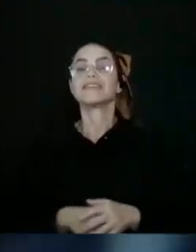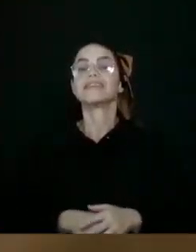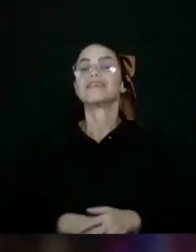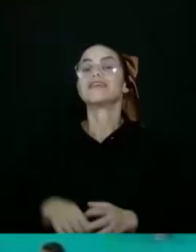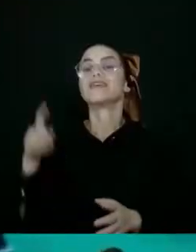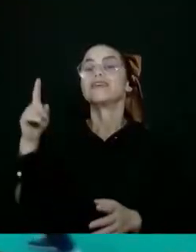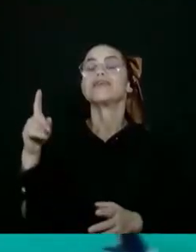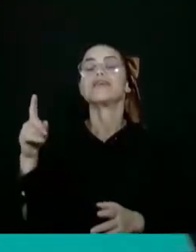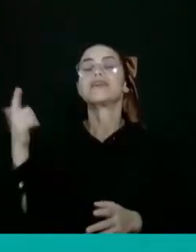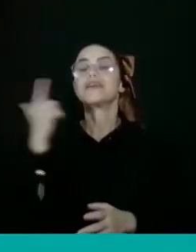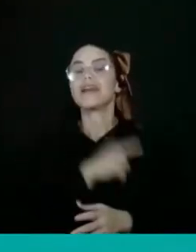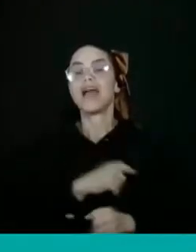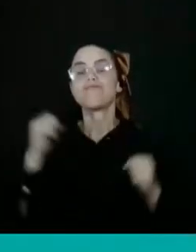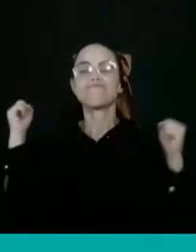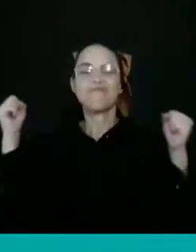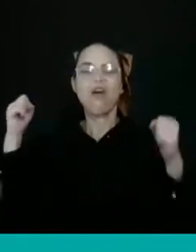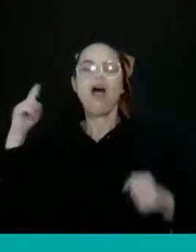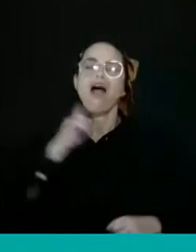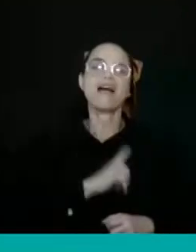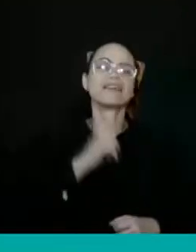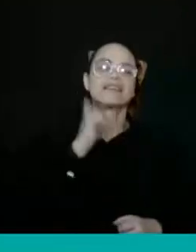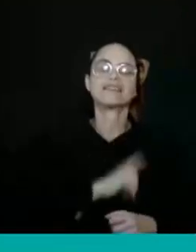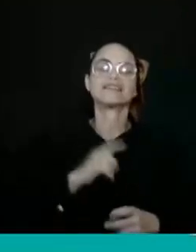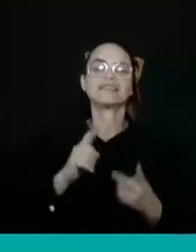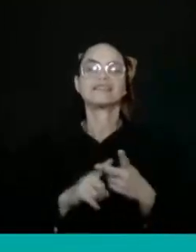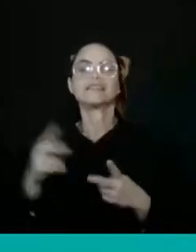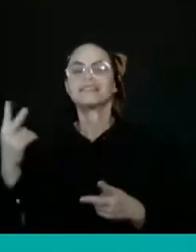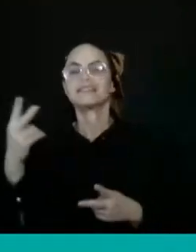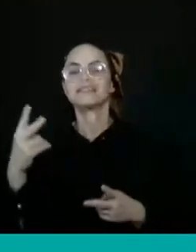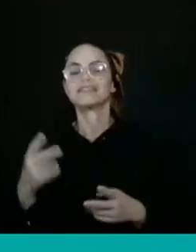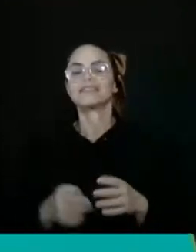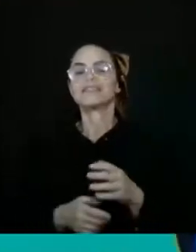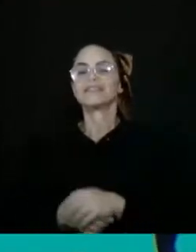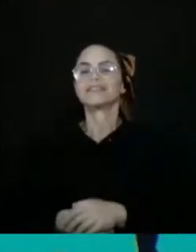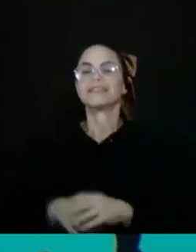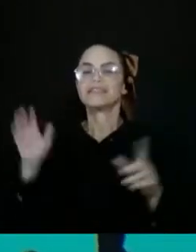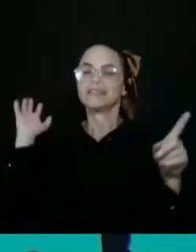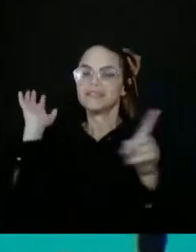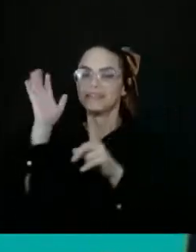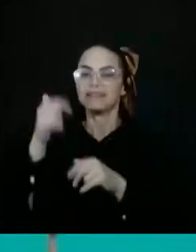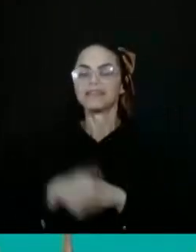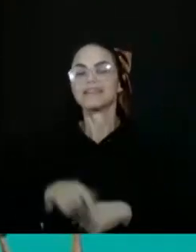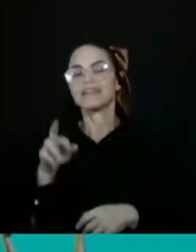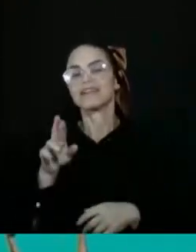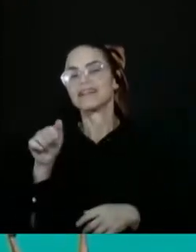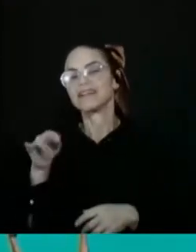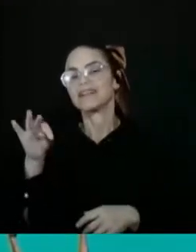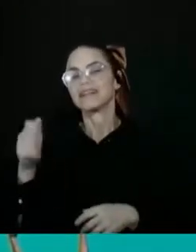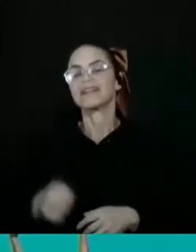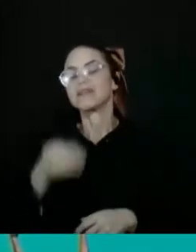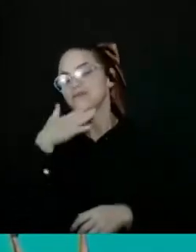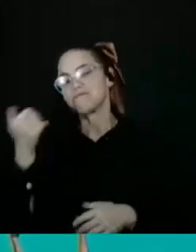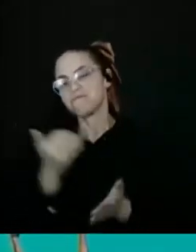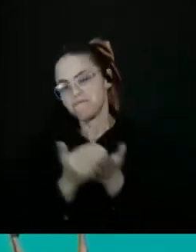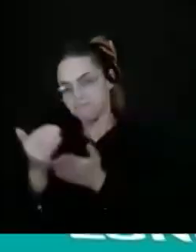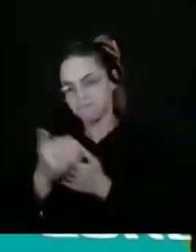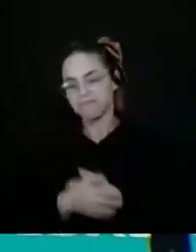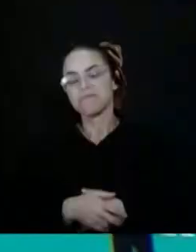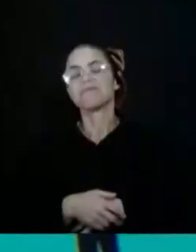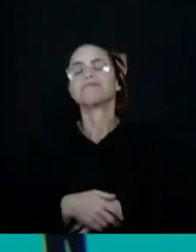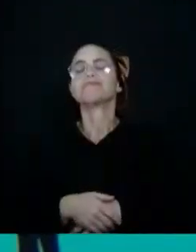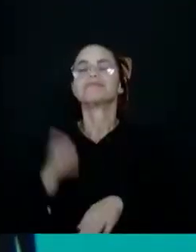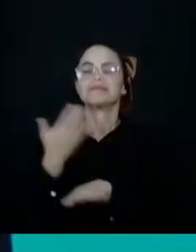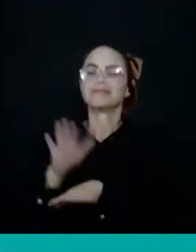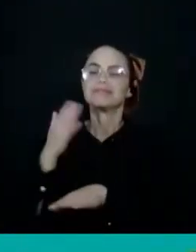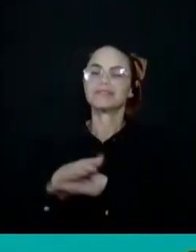mineiros. O segundo set continuou equilibrado. O Renata foi melhor no início, ensaiou abrir no